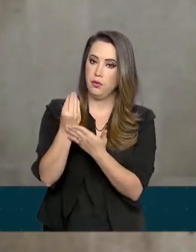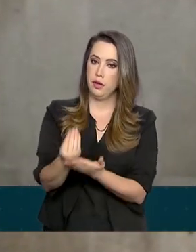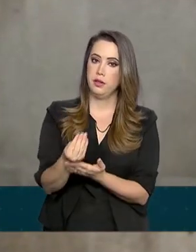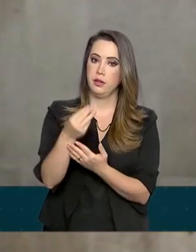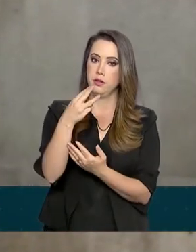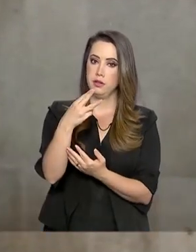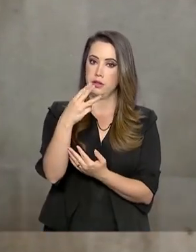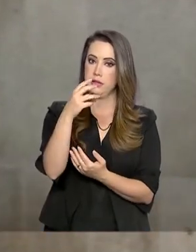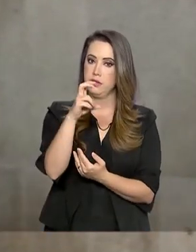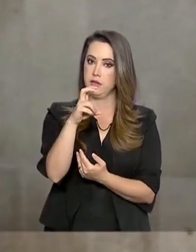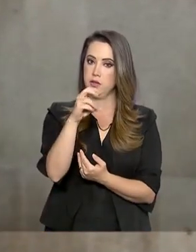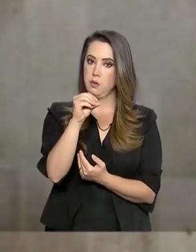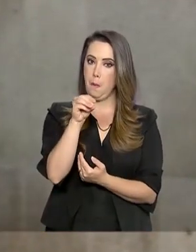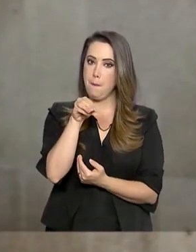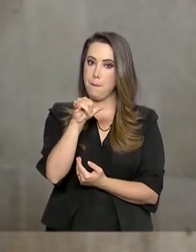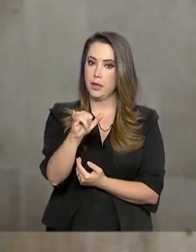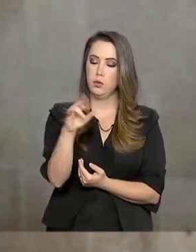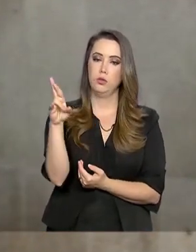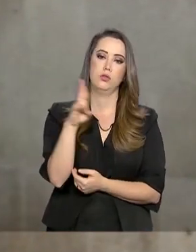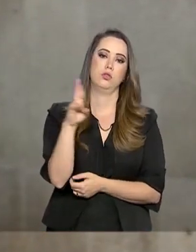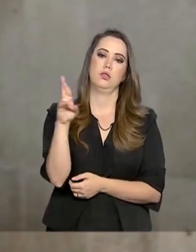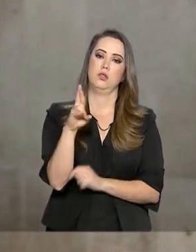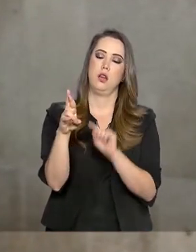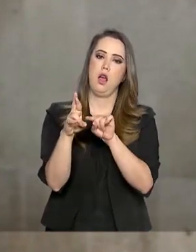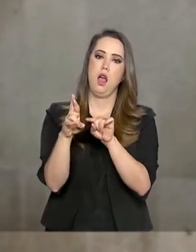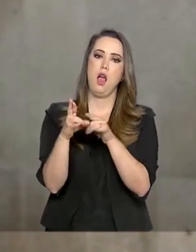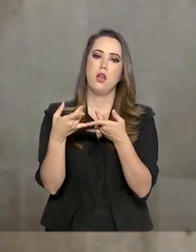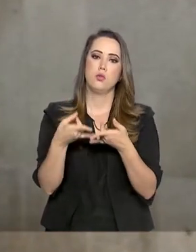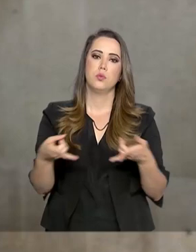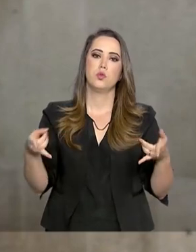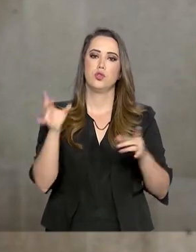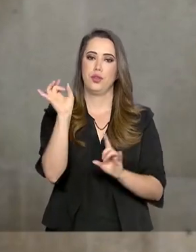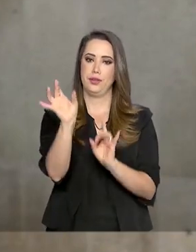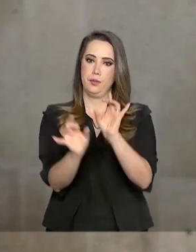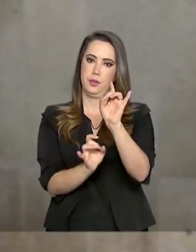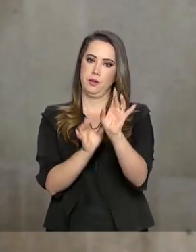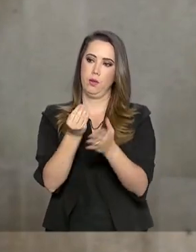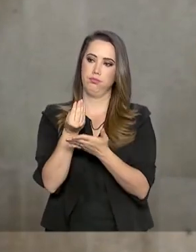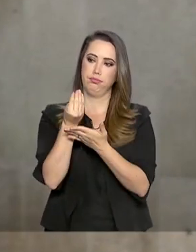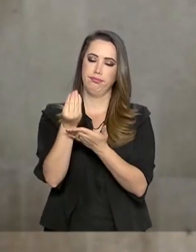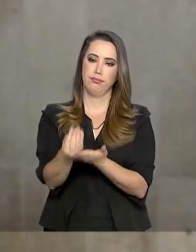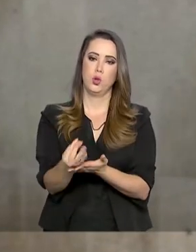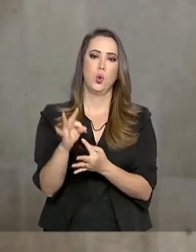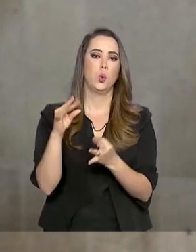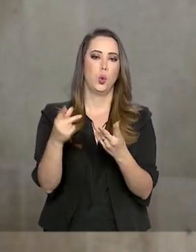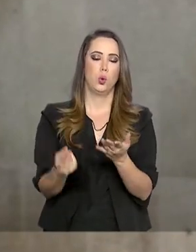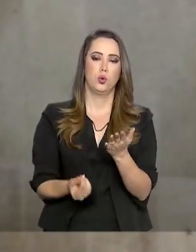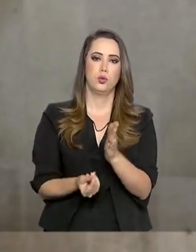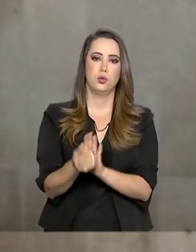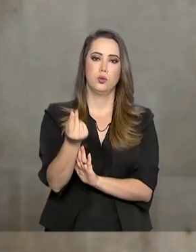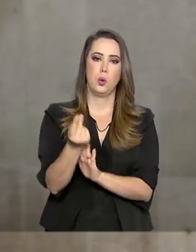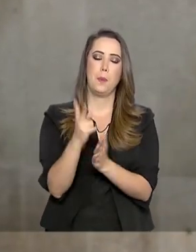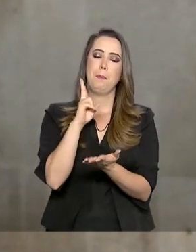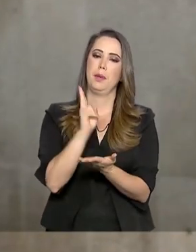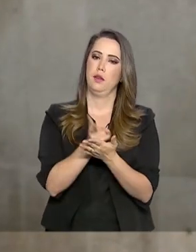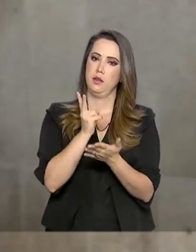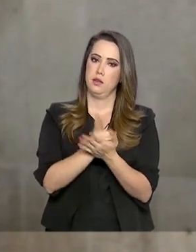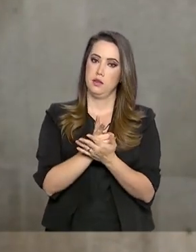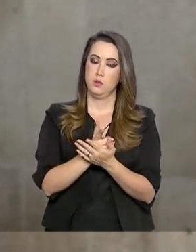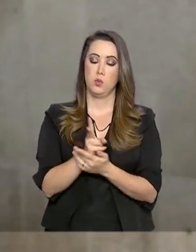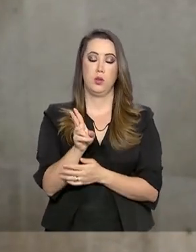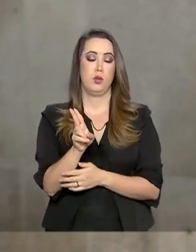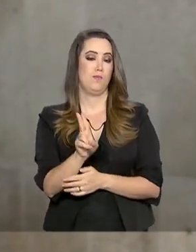bilhões de reais para seus clientes como limite de cheque especial. Todo esse volume, mesmo que não